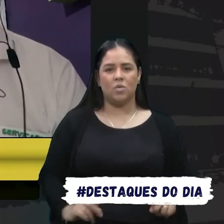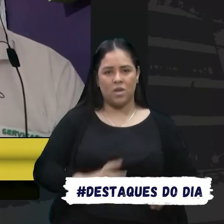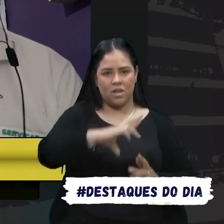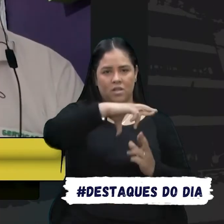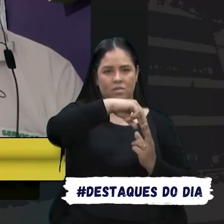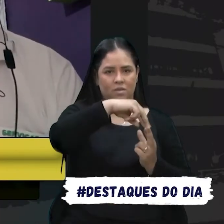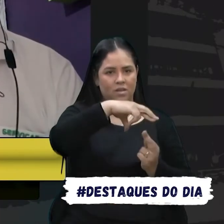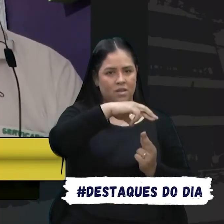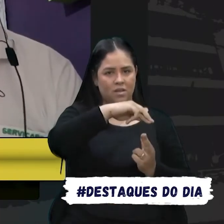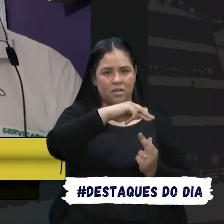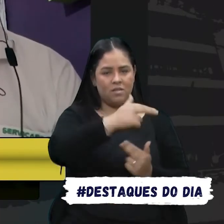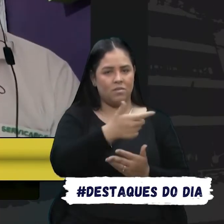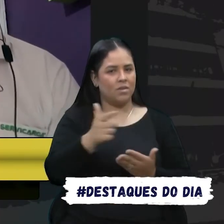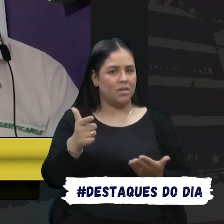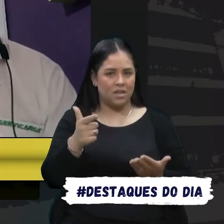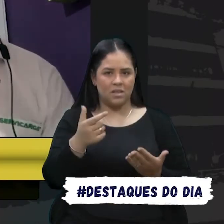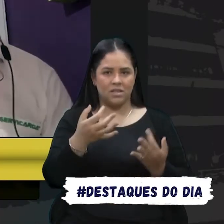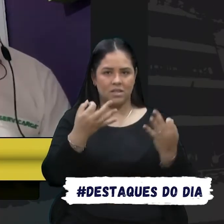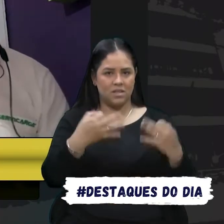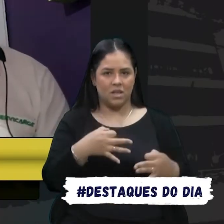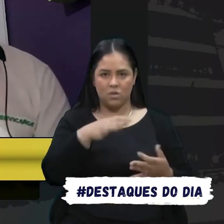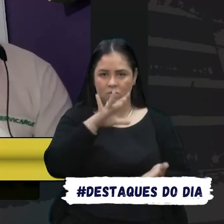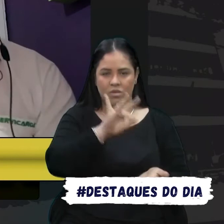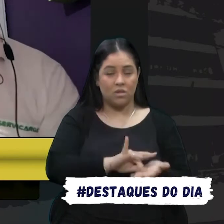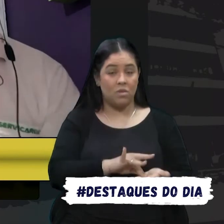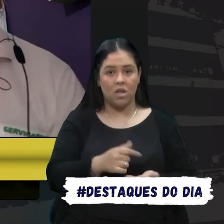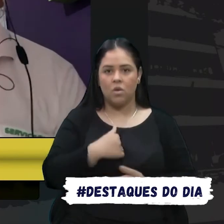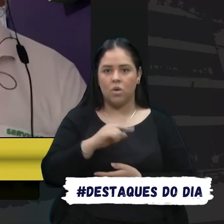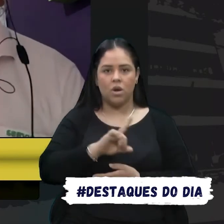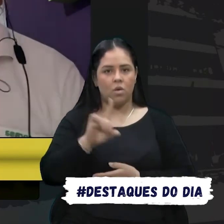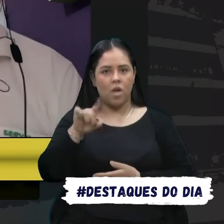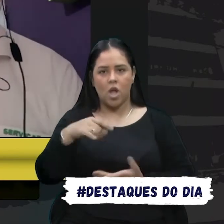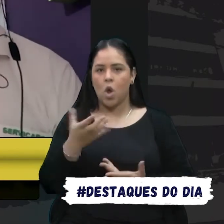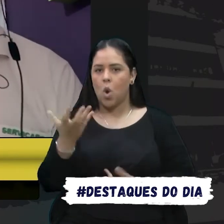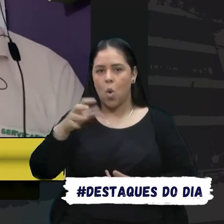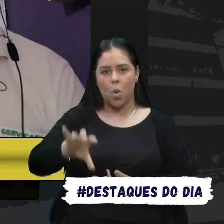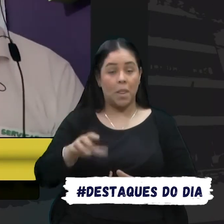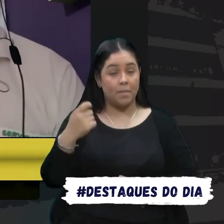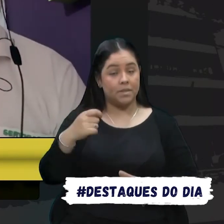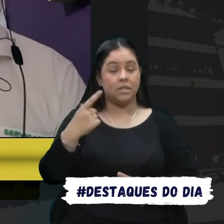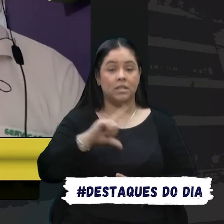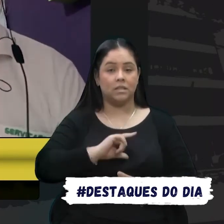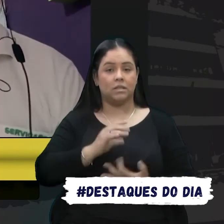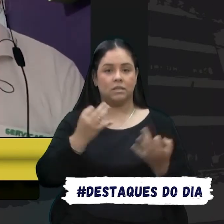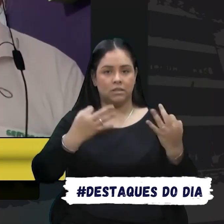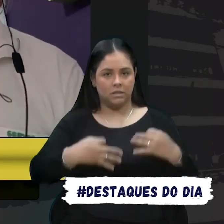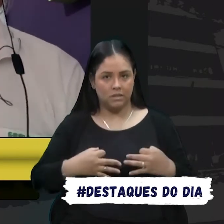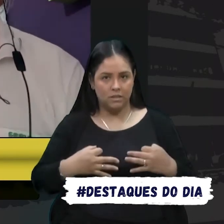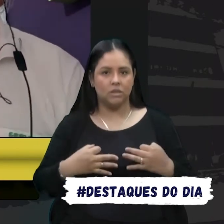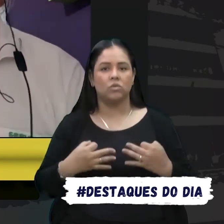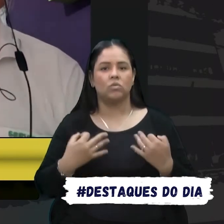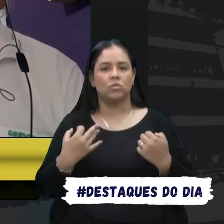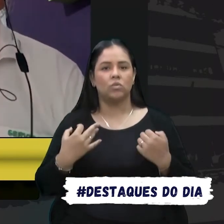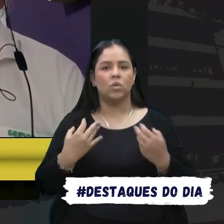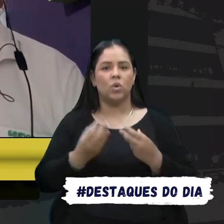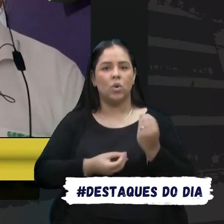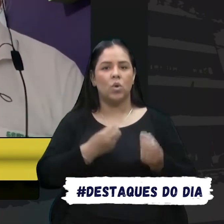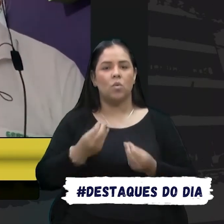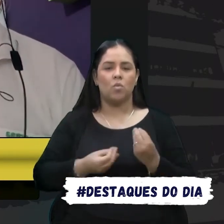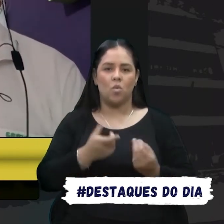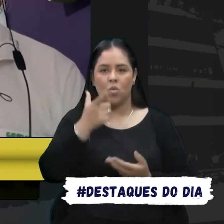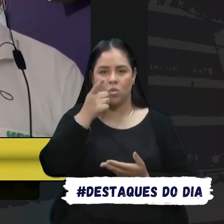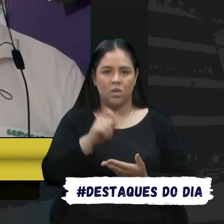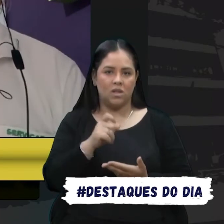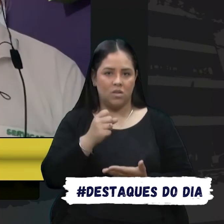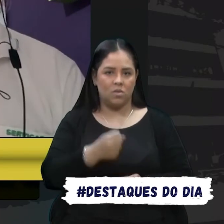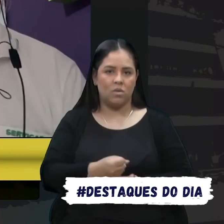Oliveira, o Xuxa, usou o grande expediente de forma remota. Falou sobre a preocupação com o número de trabalhadores informais que cresceram durante